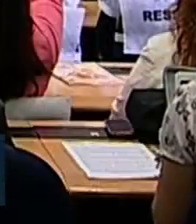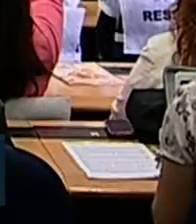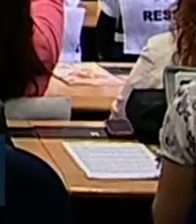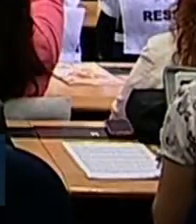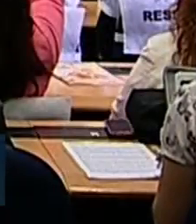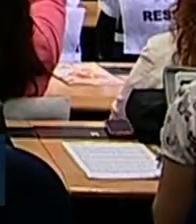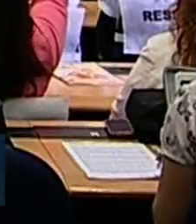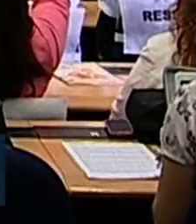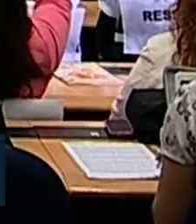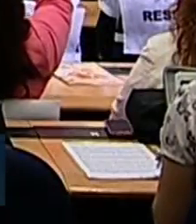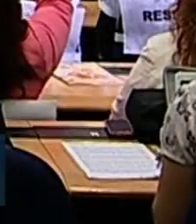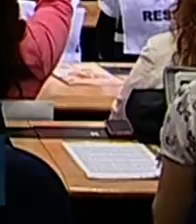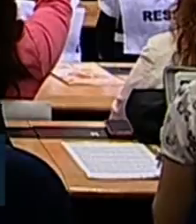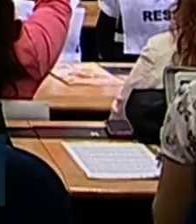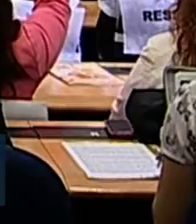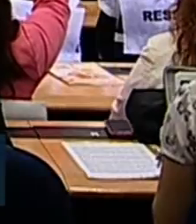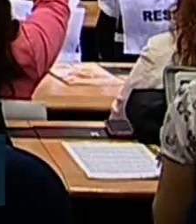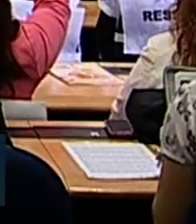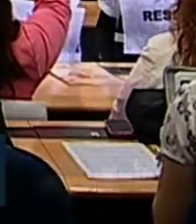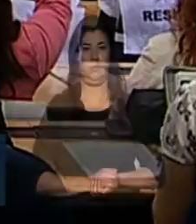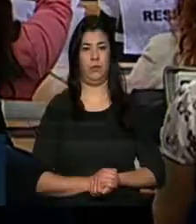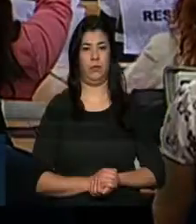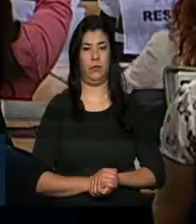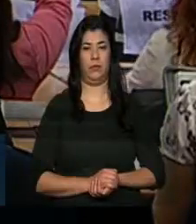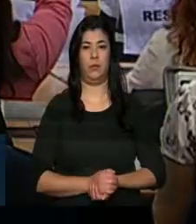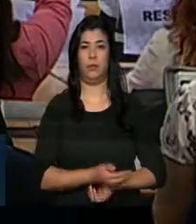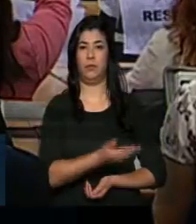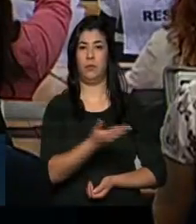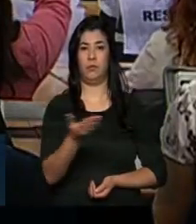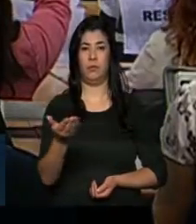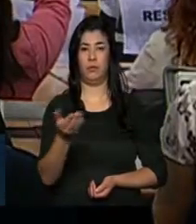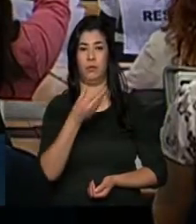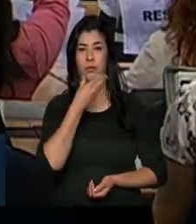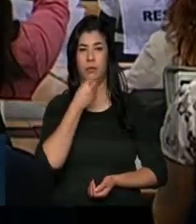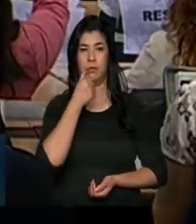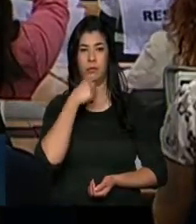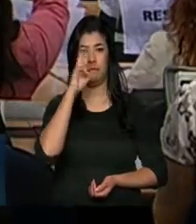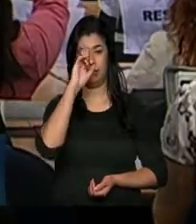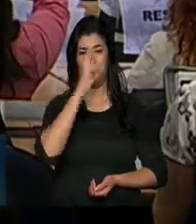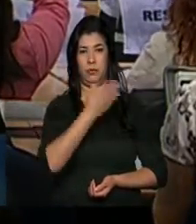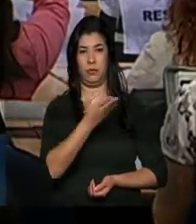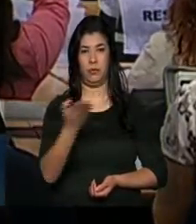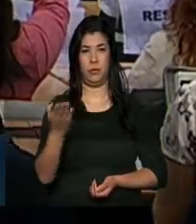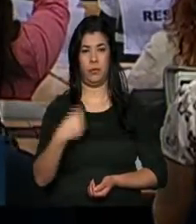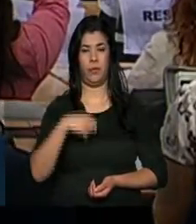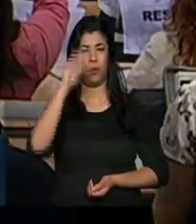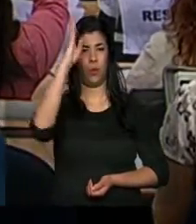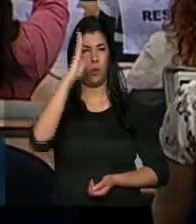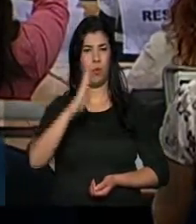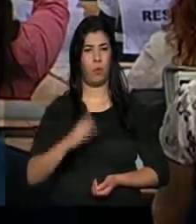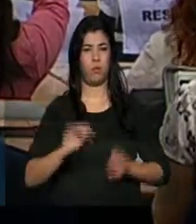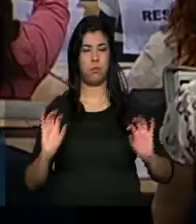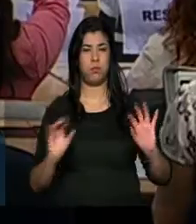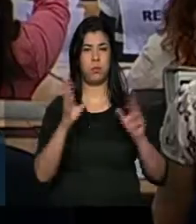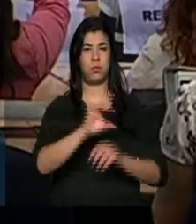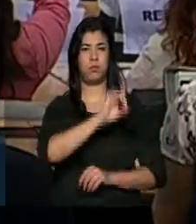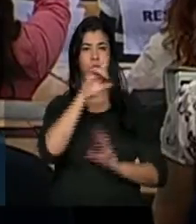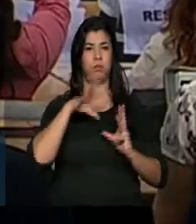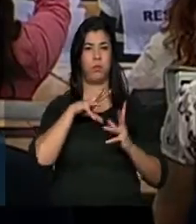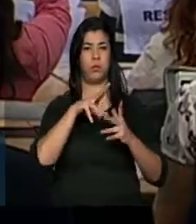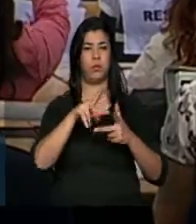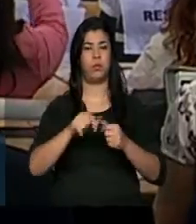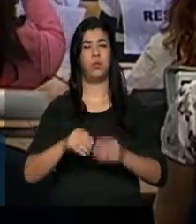Senhoras e senhores, o Brasil celebra o Dia Mundial de Doação de Leite Humano, acompanhando